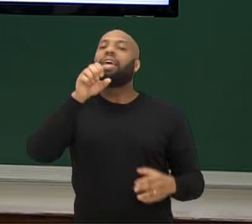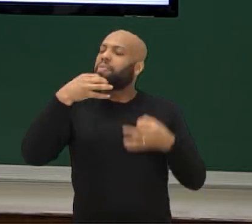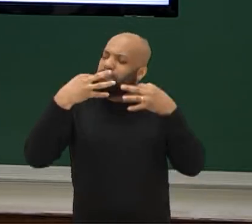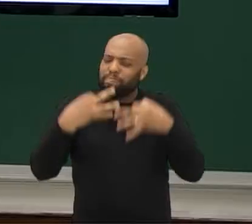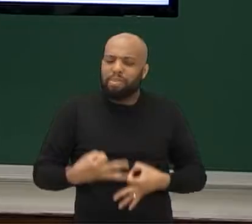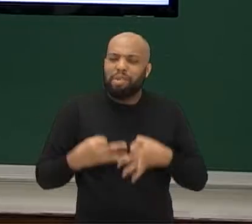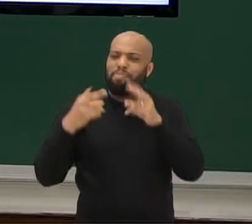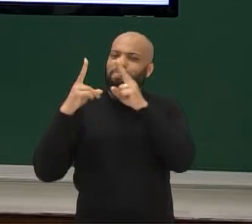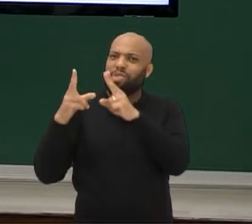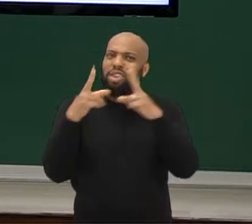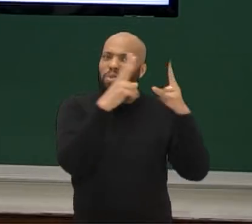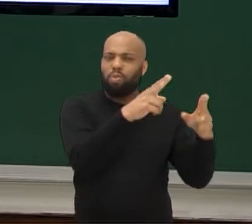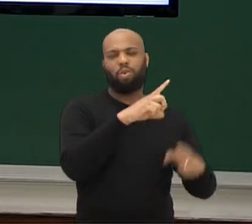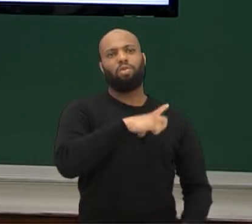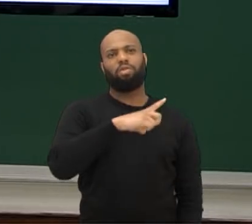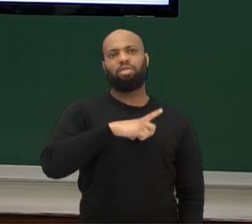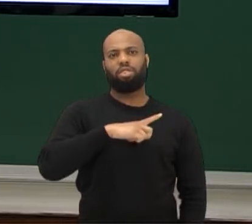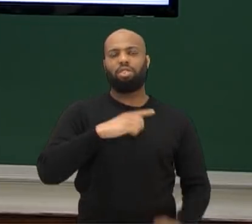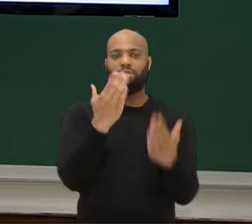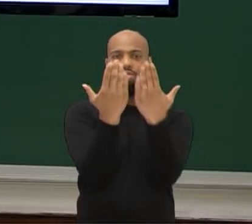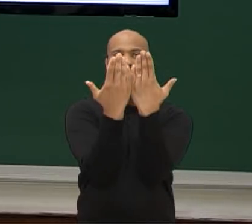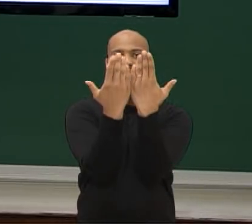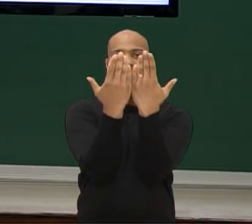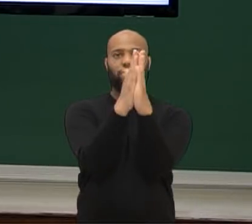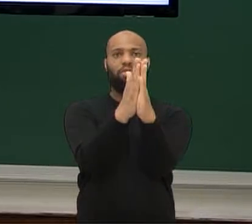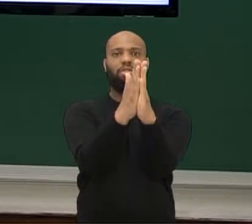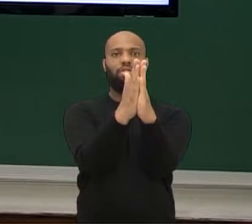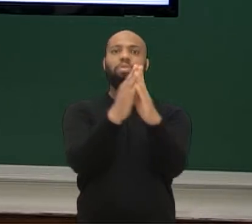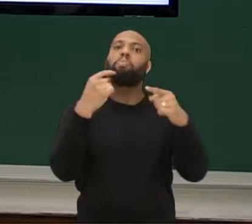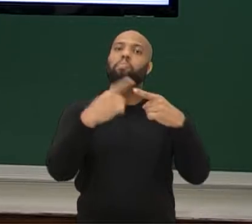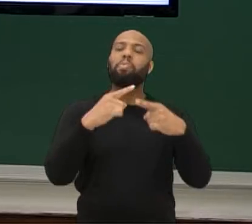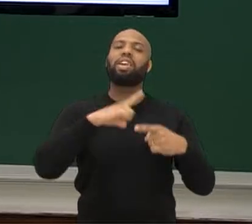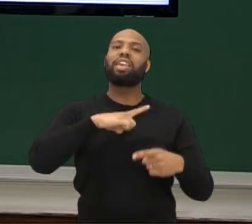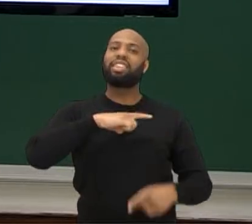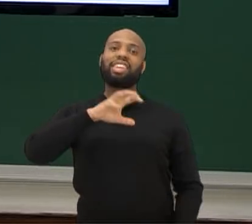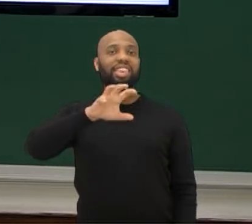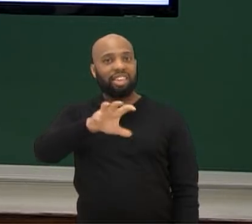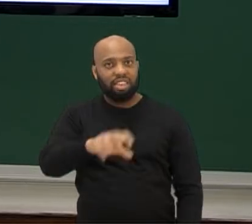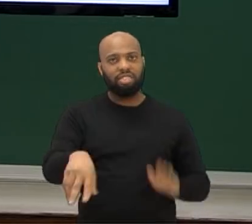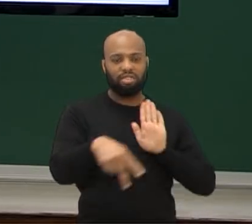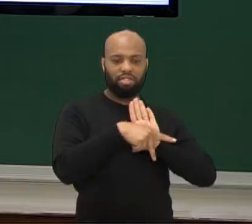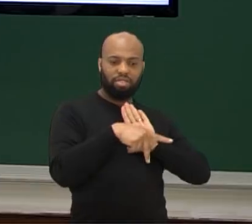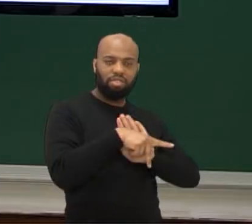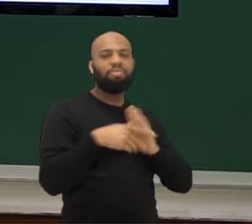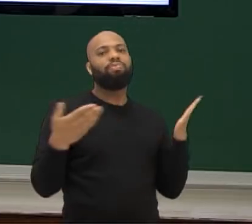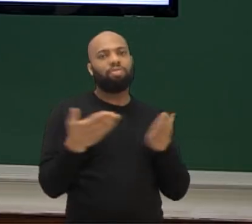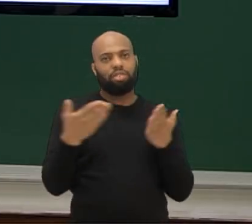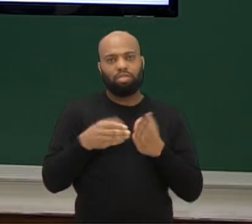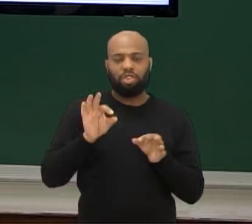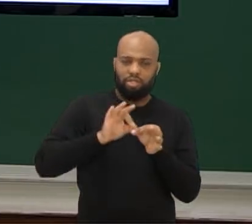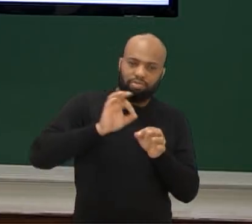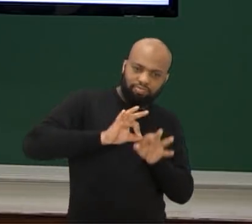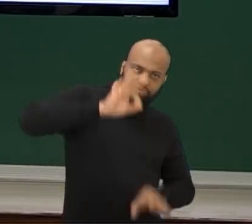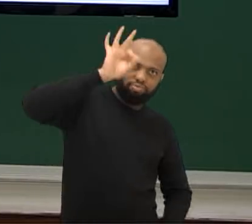com o ponto do outro lado, pois existe assimetria nesse eixo que foi traçado.